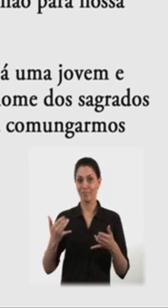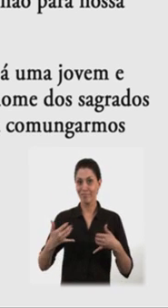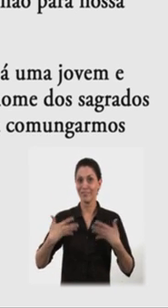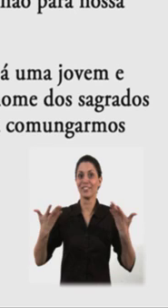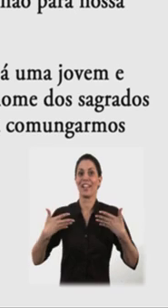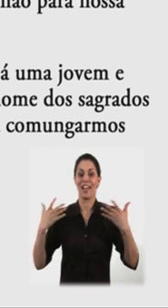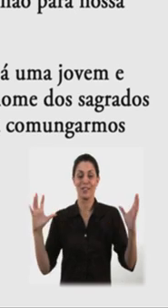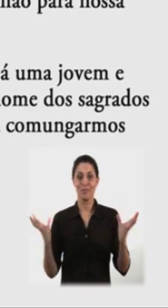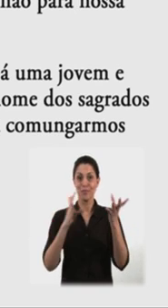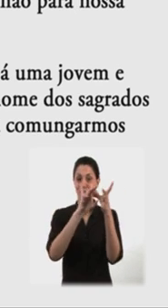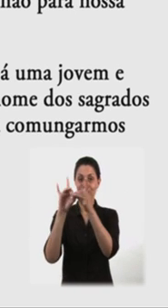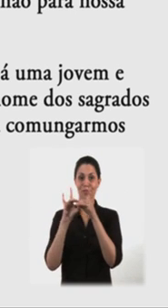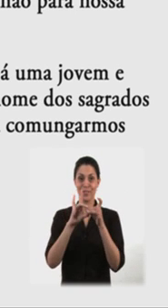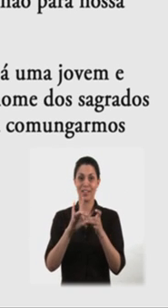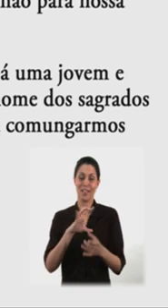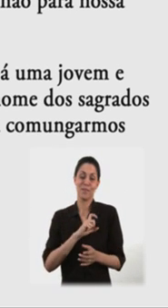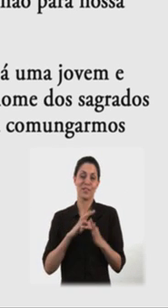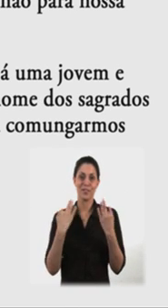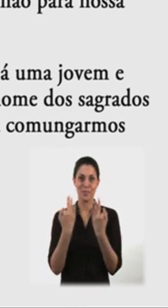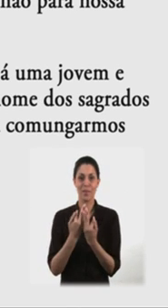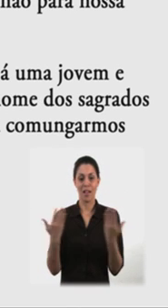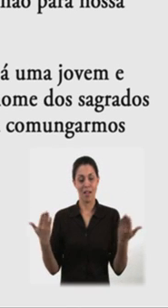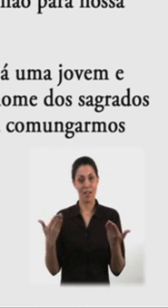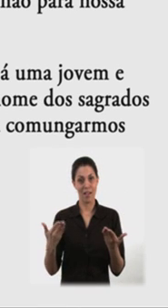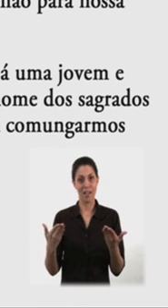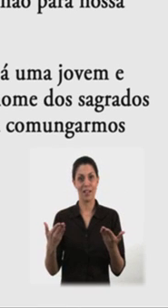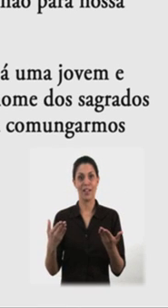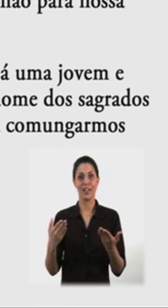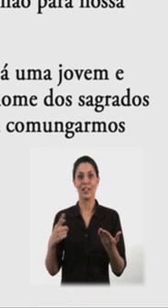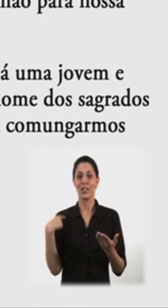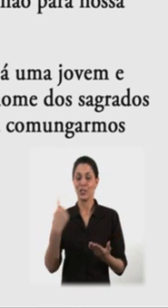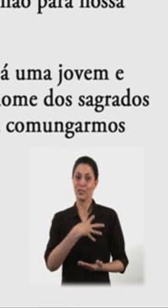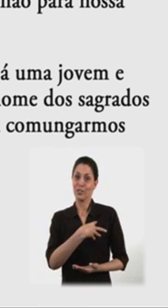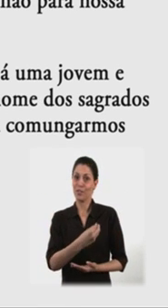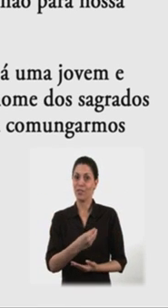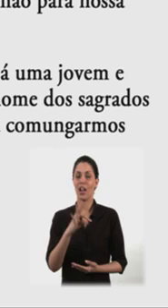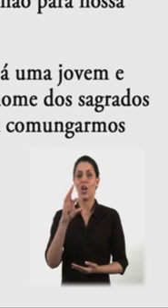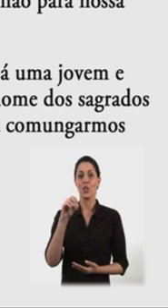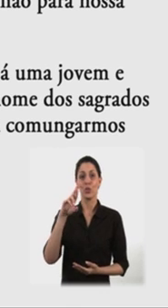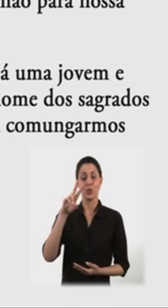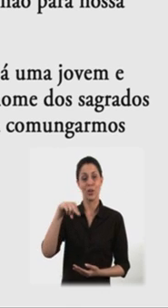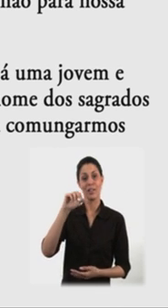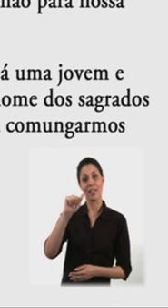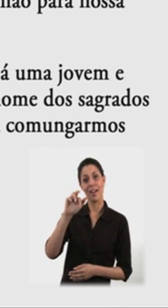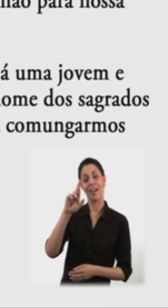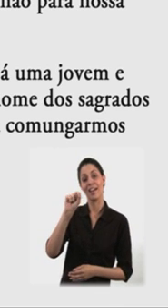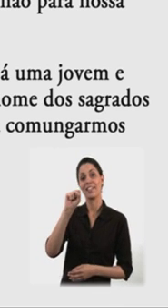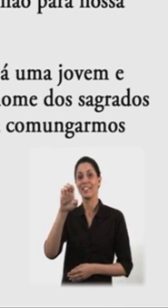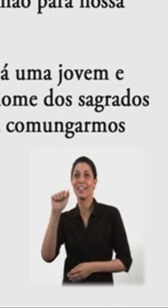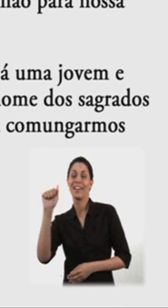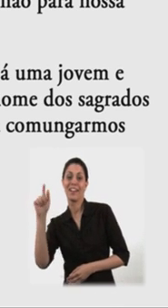Neste momento em que nossa filha tornar-se-á uma jovem e deixará para trás a primavera da infância, em nome dos sagrados